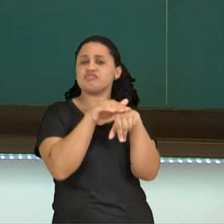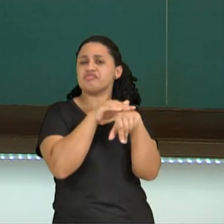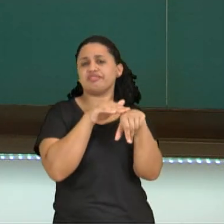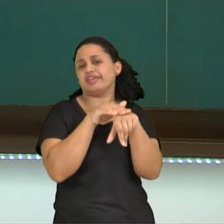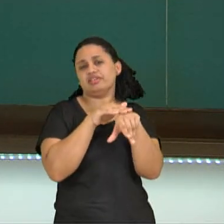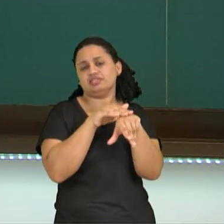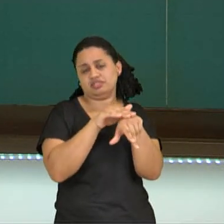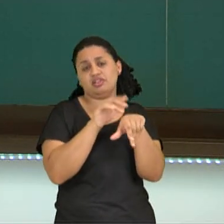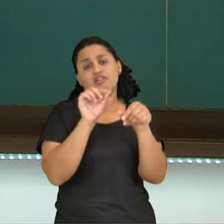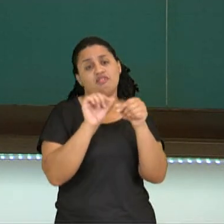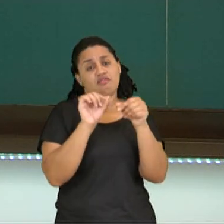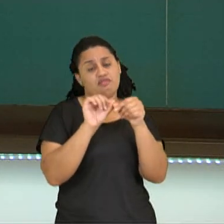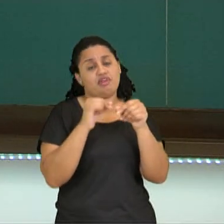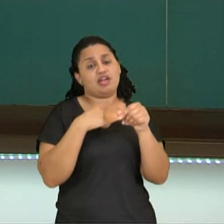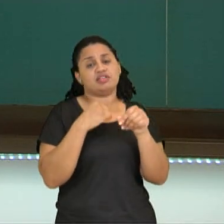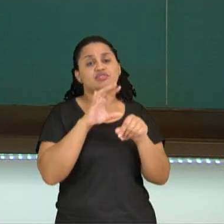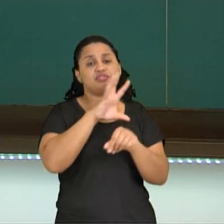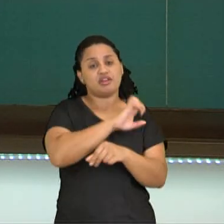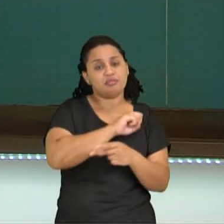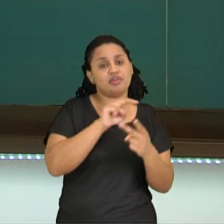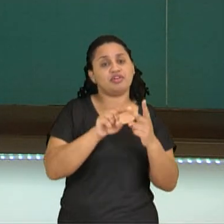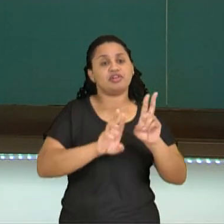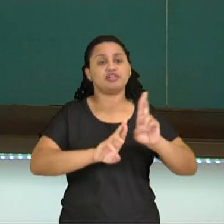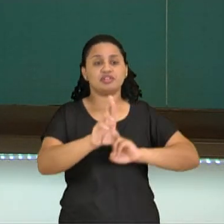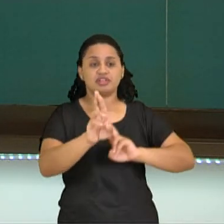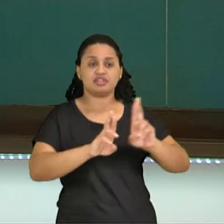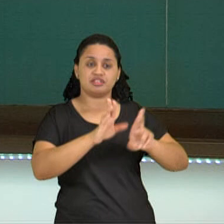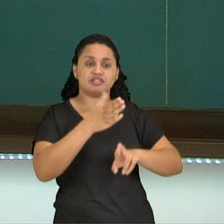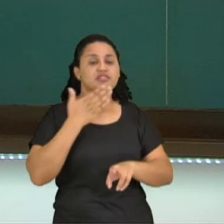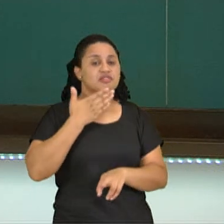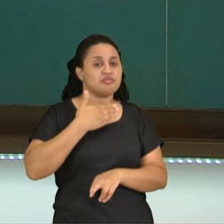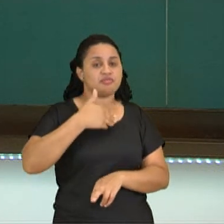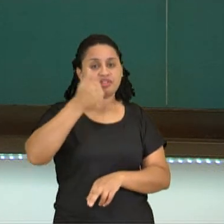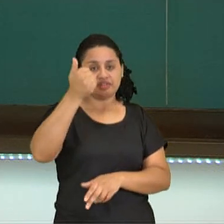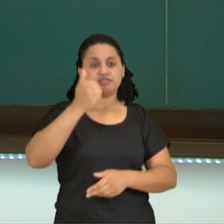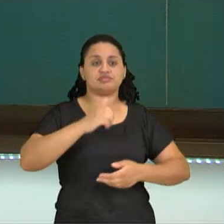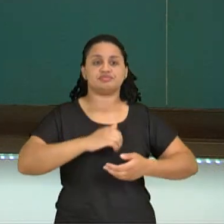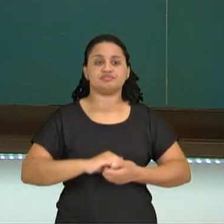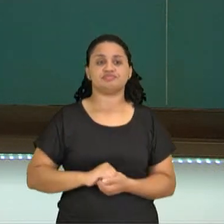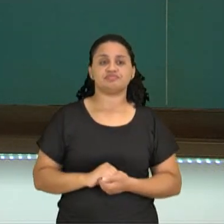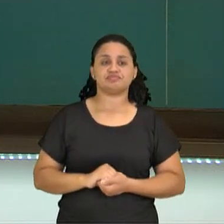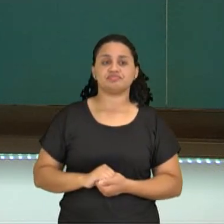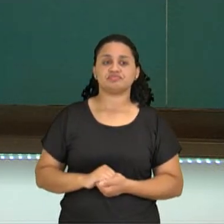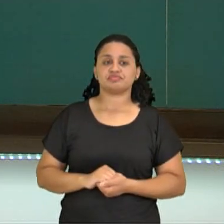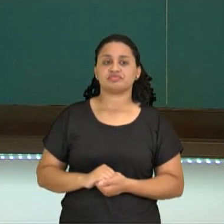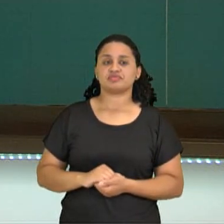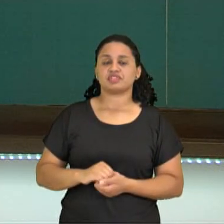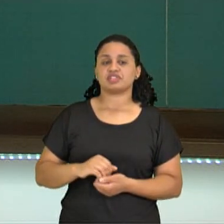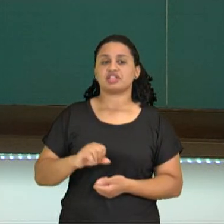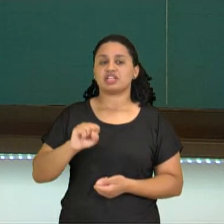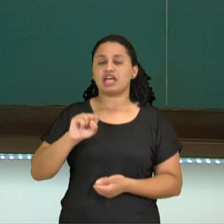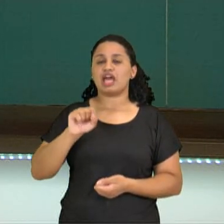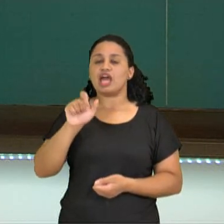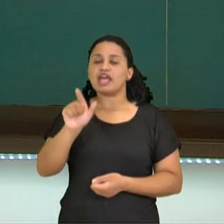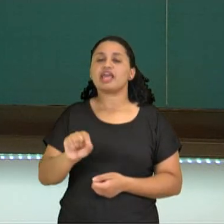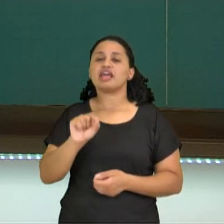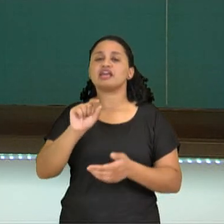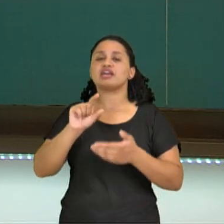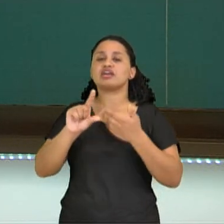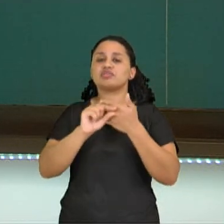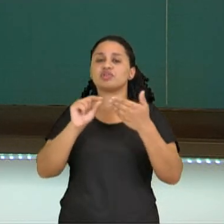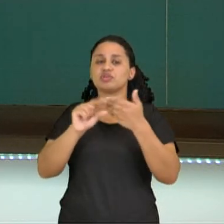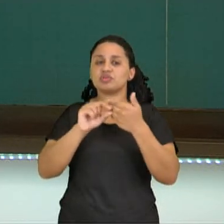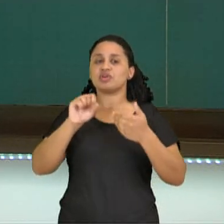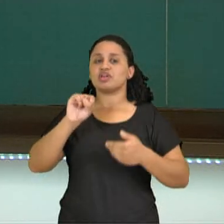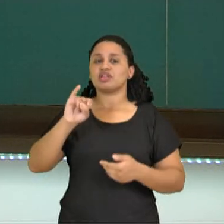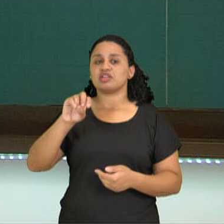o relacionamento e o amor. Da Silva, Inaeda Soares da Silva, Escola João Maneira,